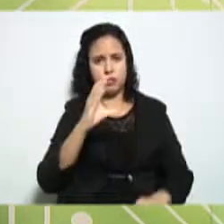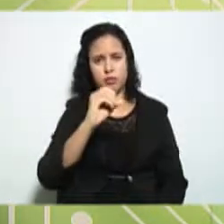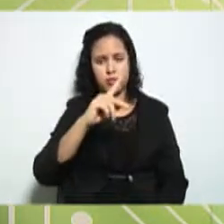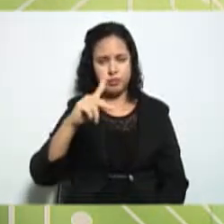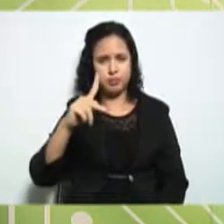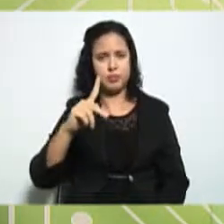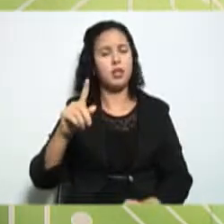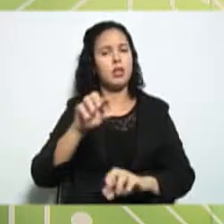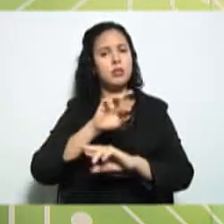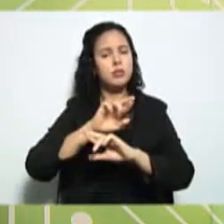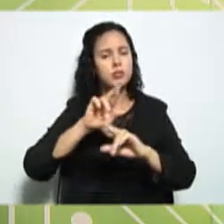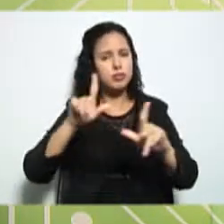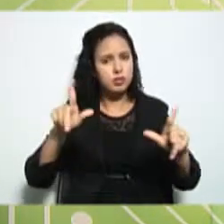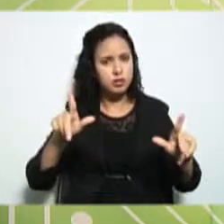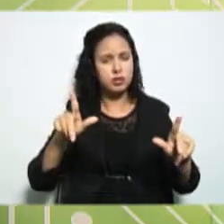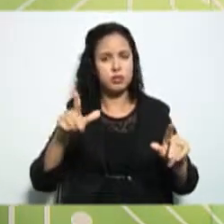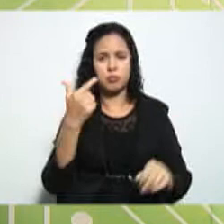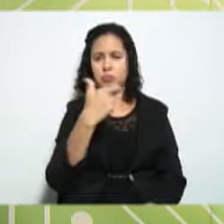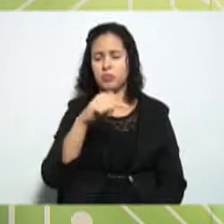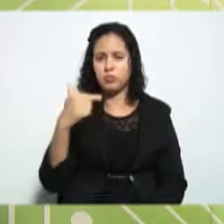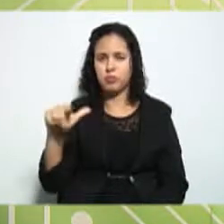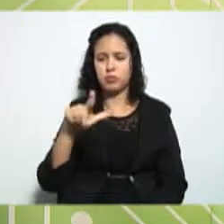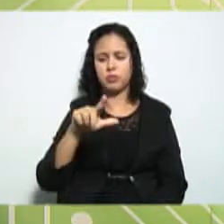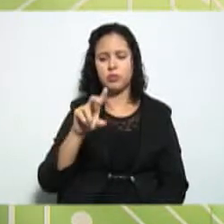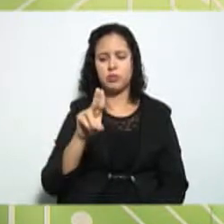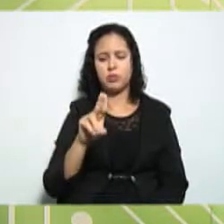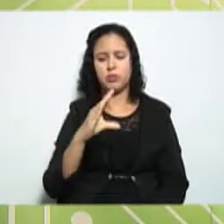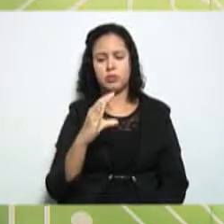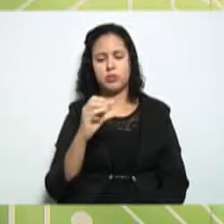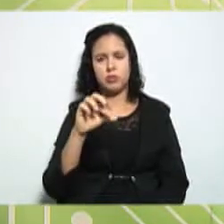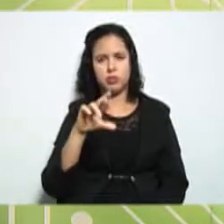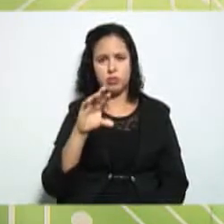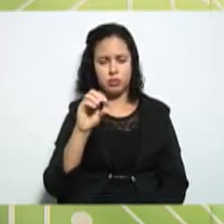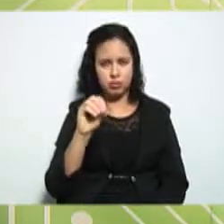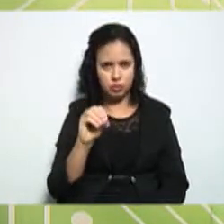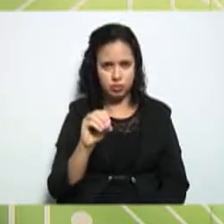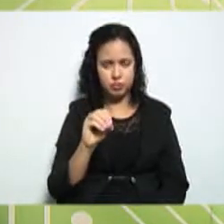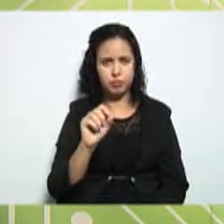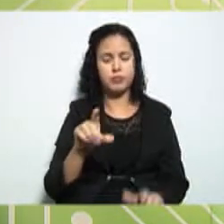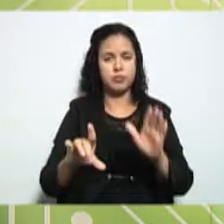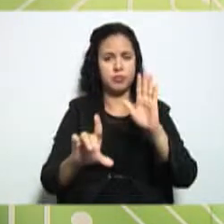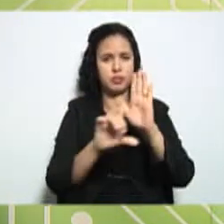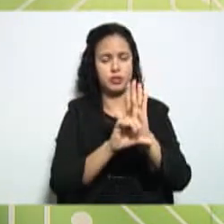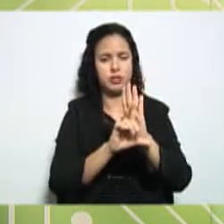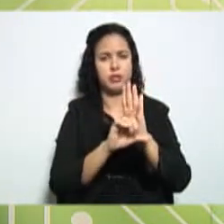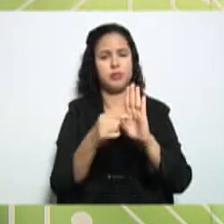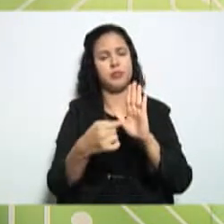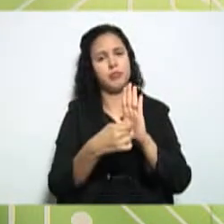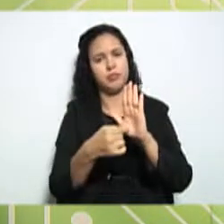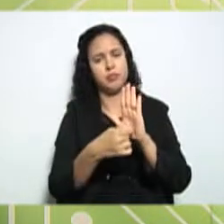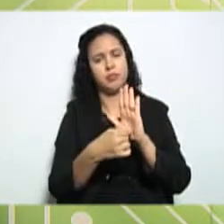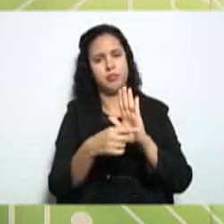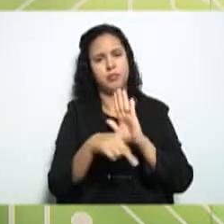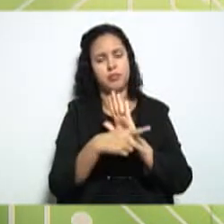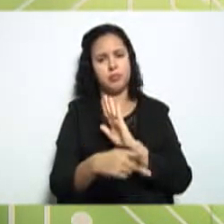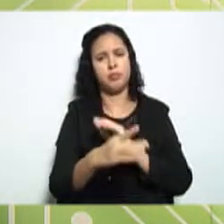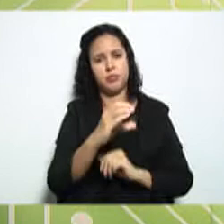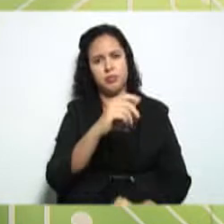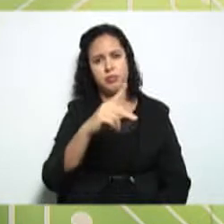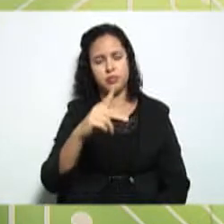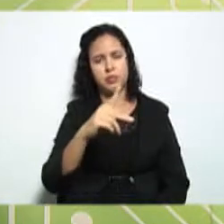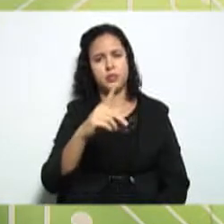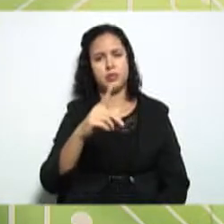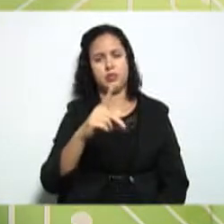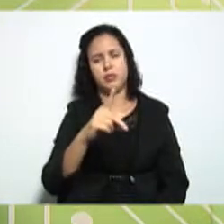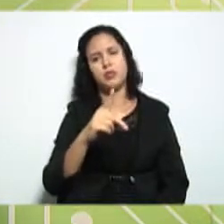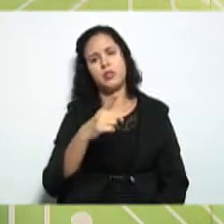lucrativa e por isso elas não produzem lucro. A gente tem previsto na lei 5.764 que a cooperativa, o que ela produz são